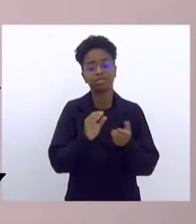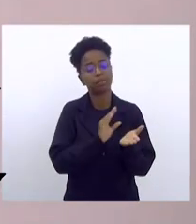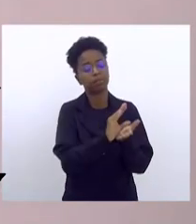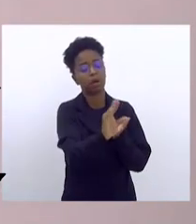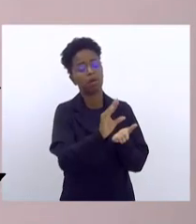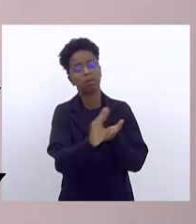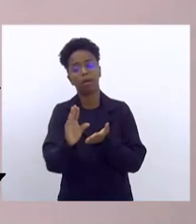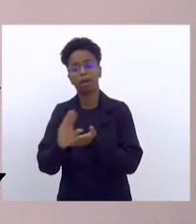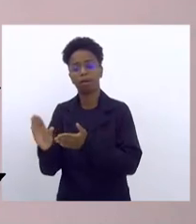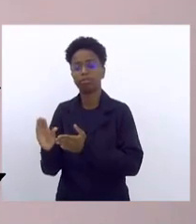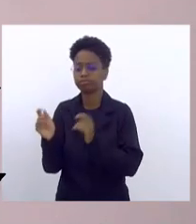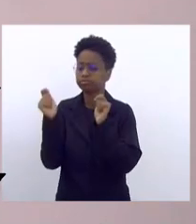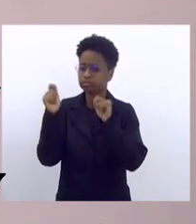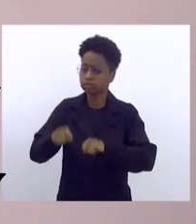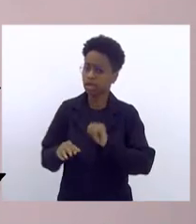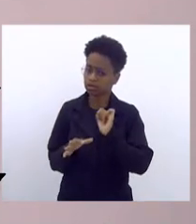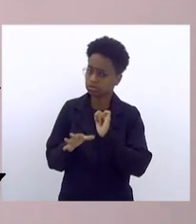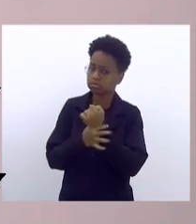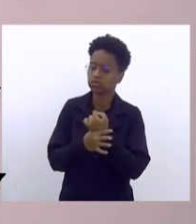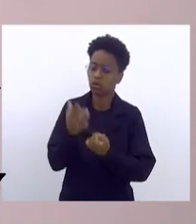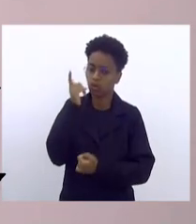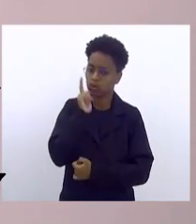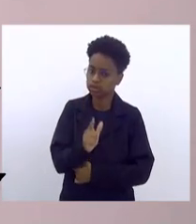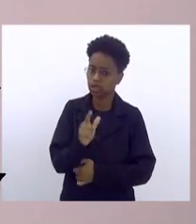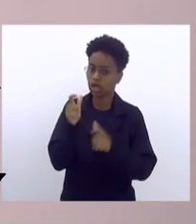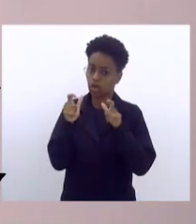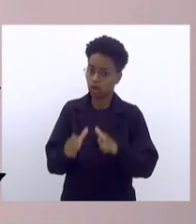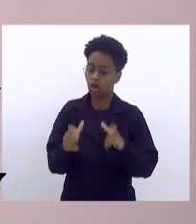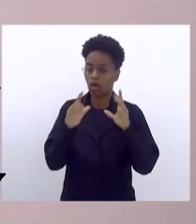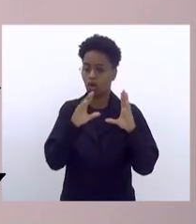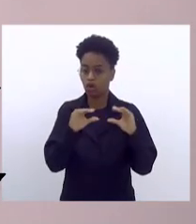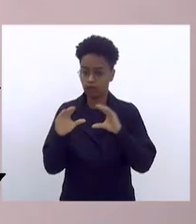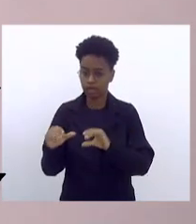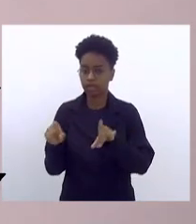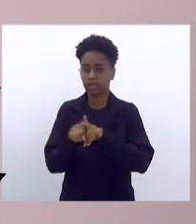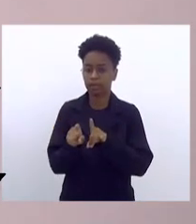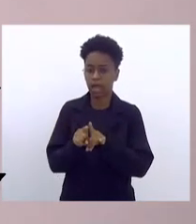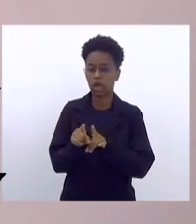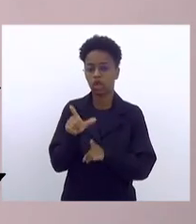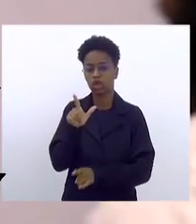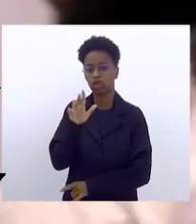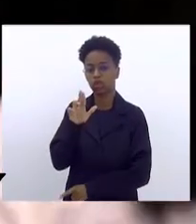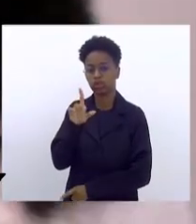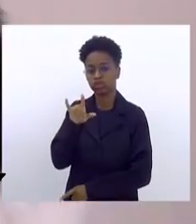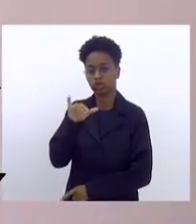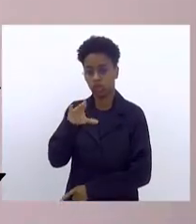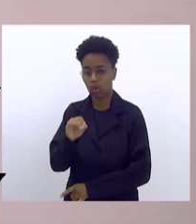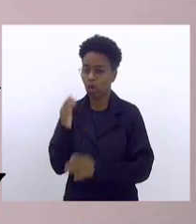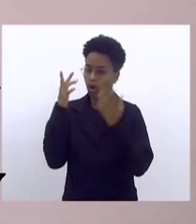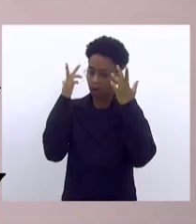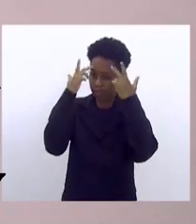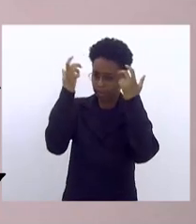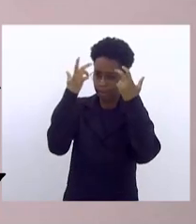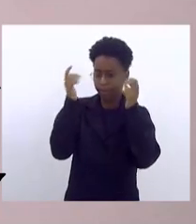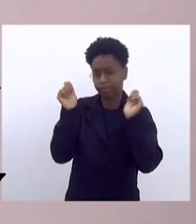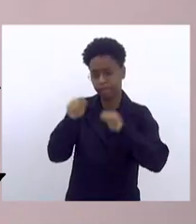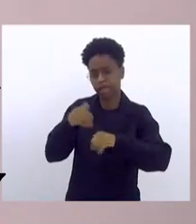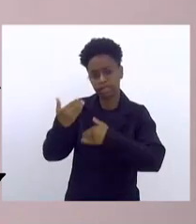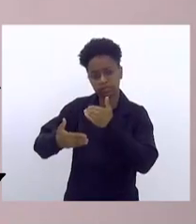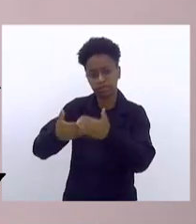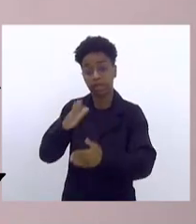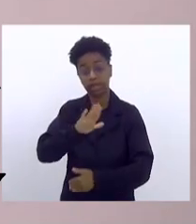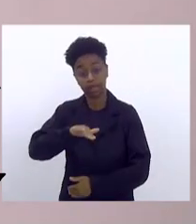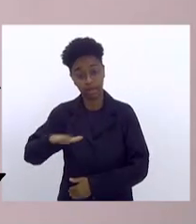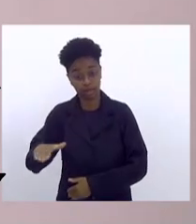suficiente para garantir instalações confortáveis e lúdicas necessárias ao pleno desenvolvimento das